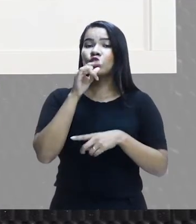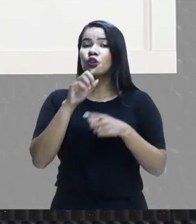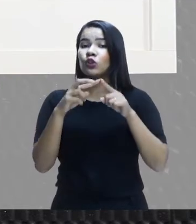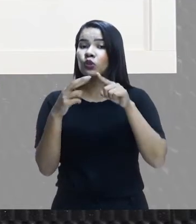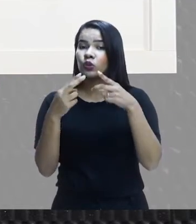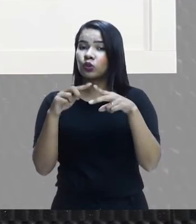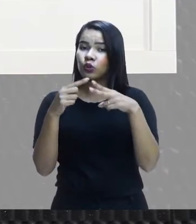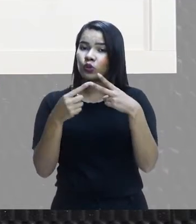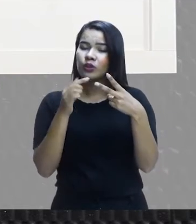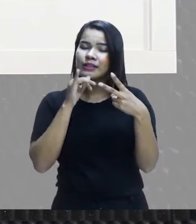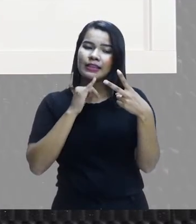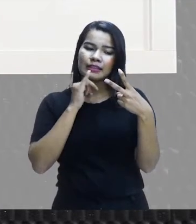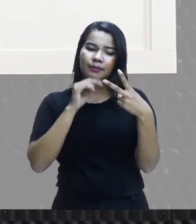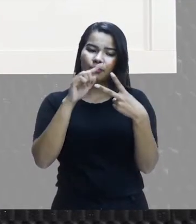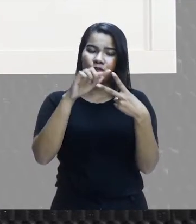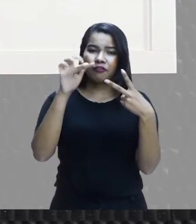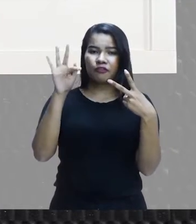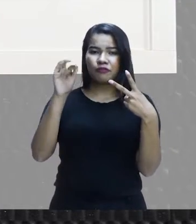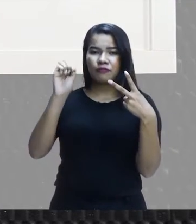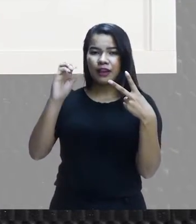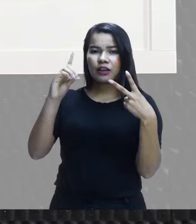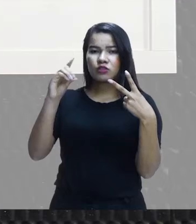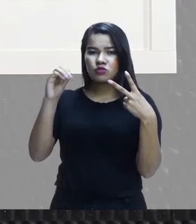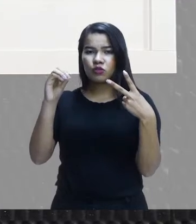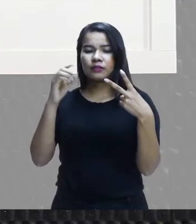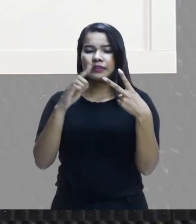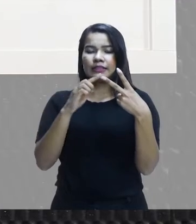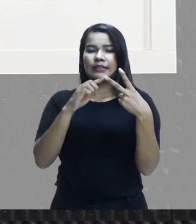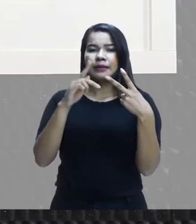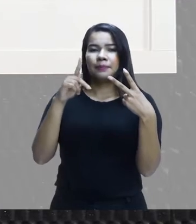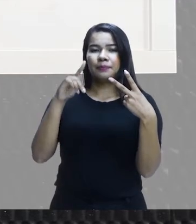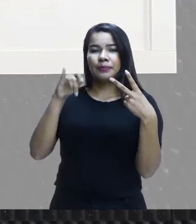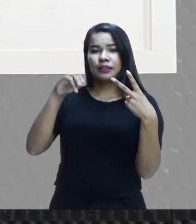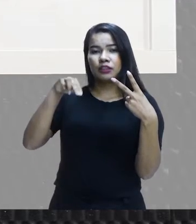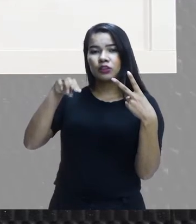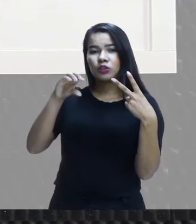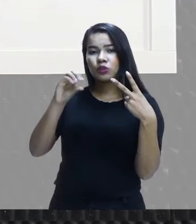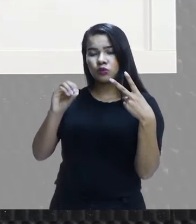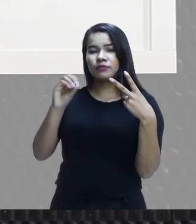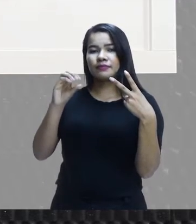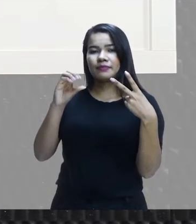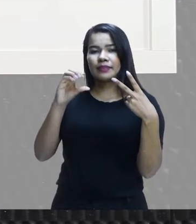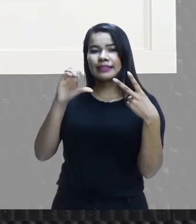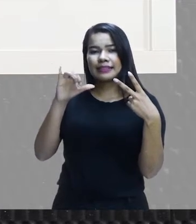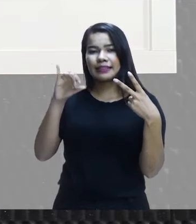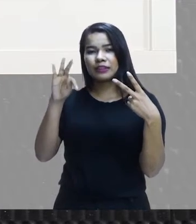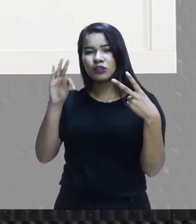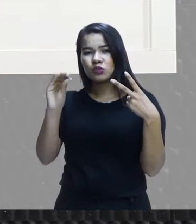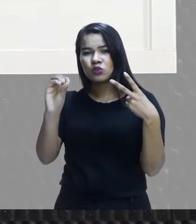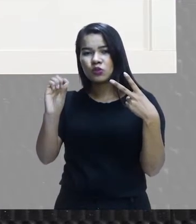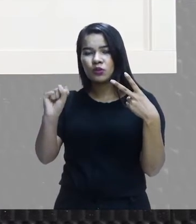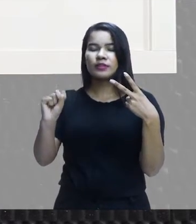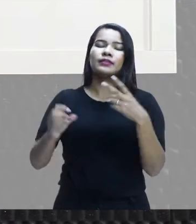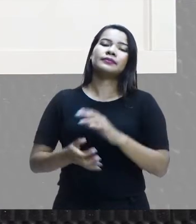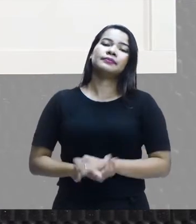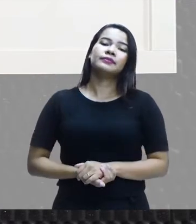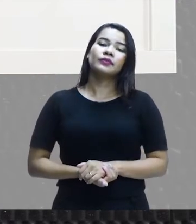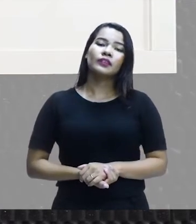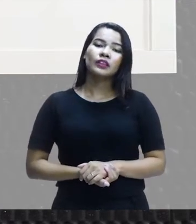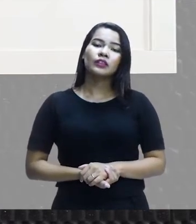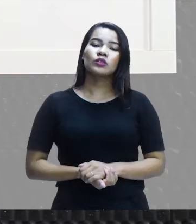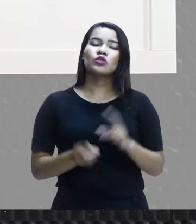à ingestão de partícula sólida, e você tem a pinocitose, que corresponde à ingestão de partícula líquida. No caso